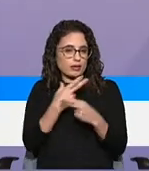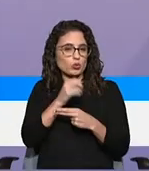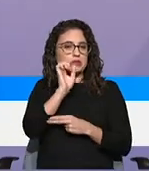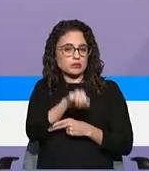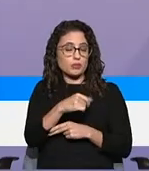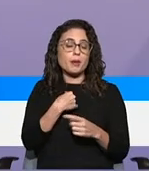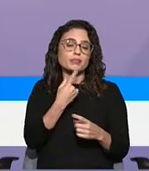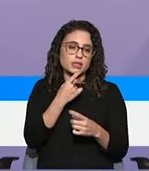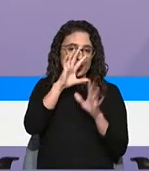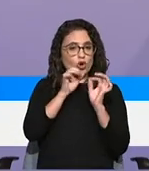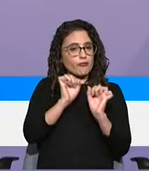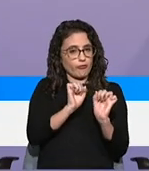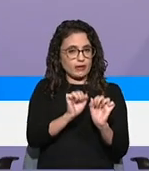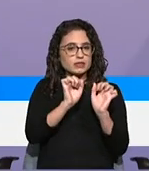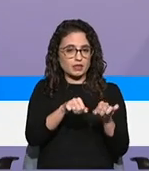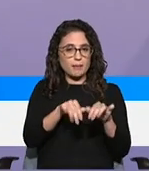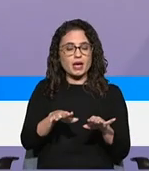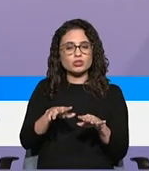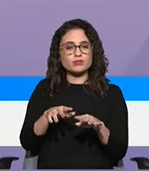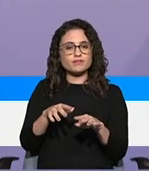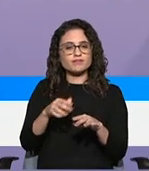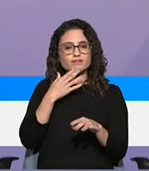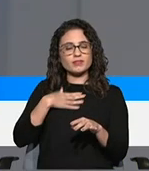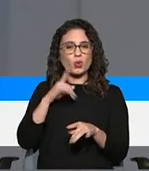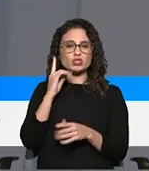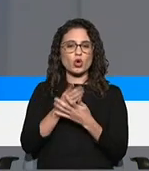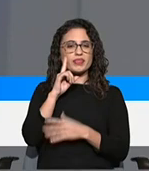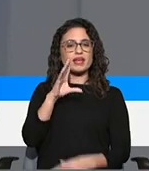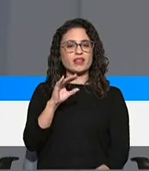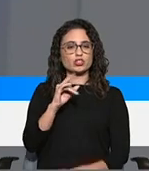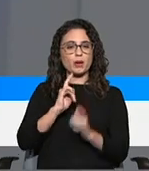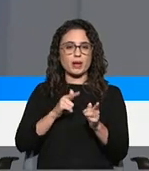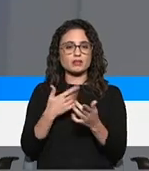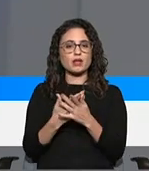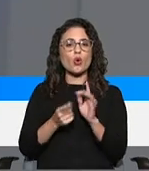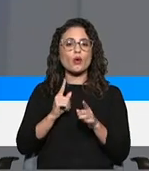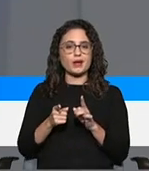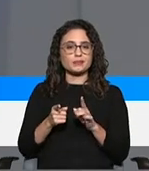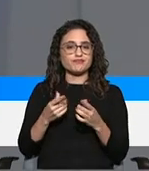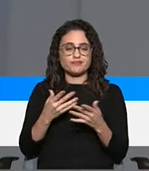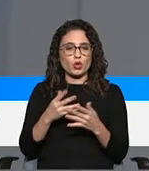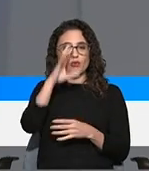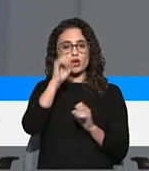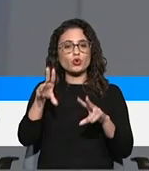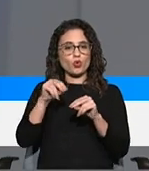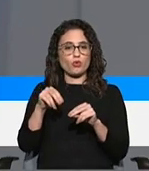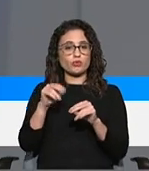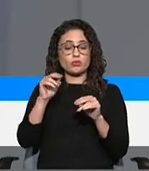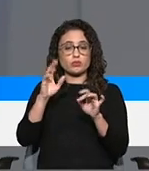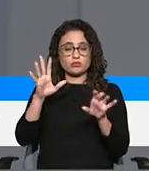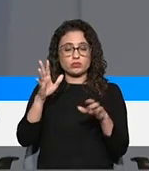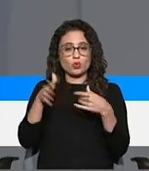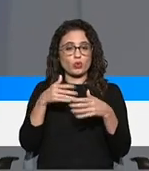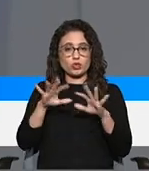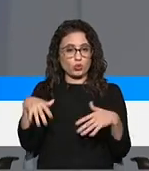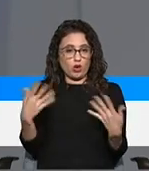coerência da posição é de facto esta eleição a 10 de Março que fará com que inevitavelmente o novo governo venha ele a ser qual eh for